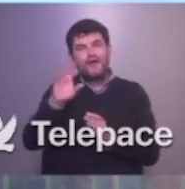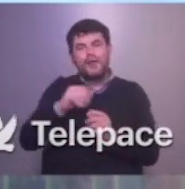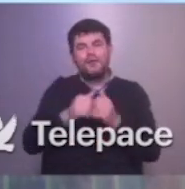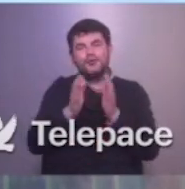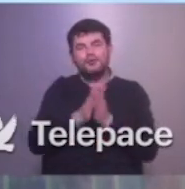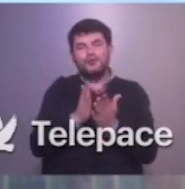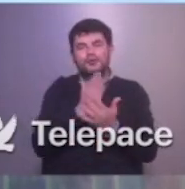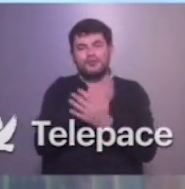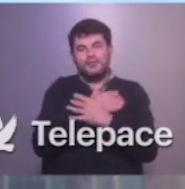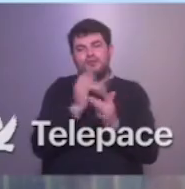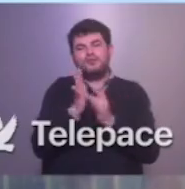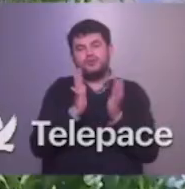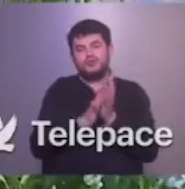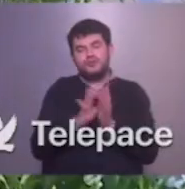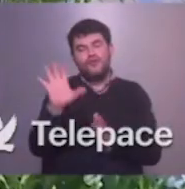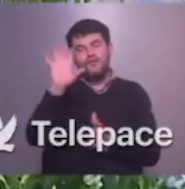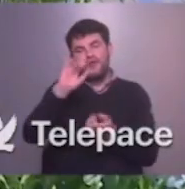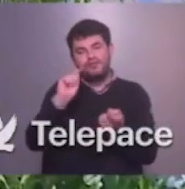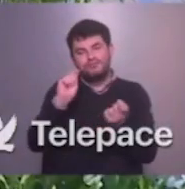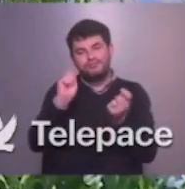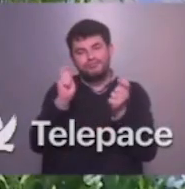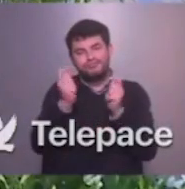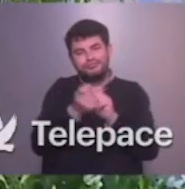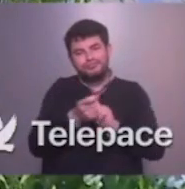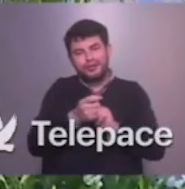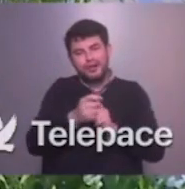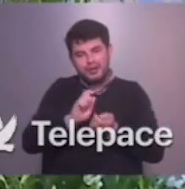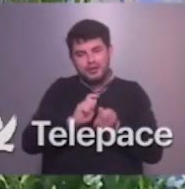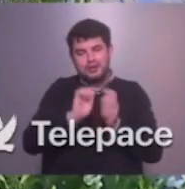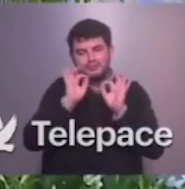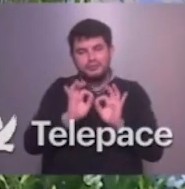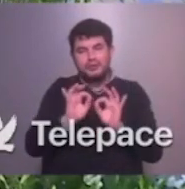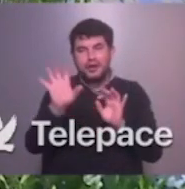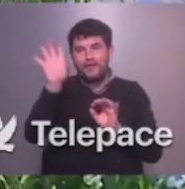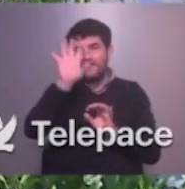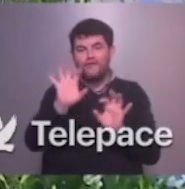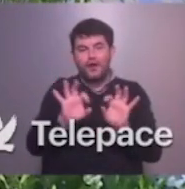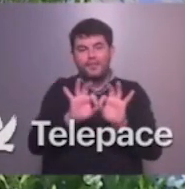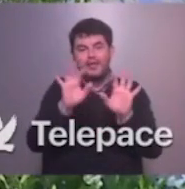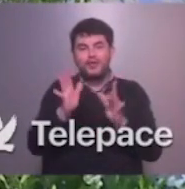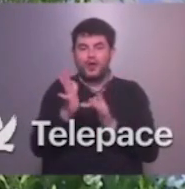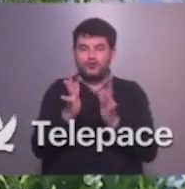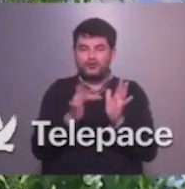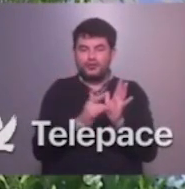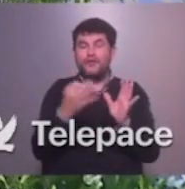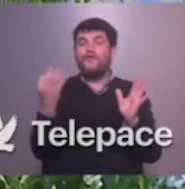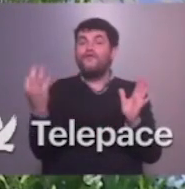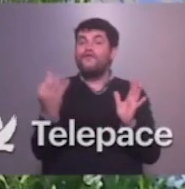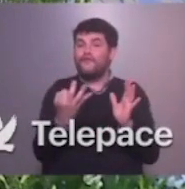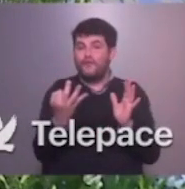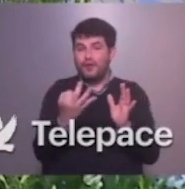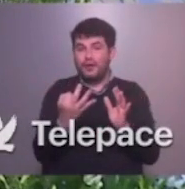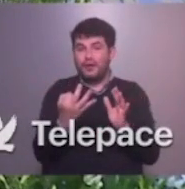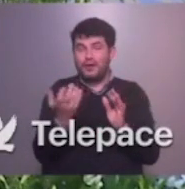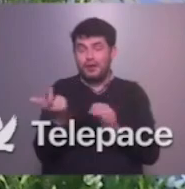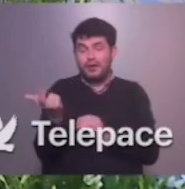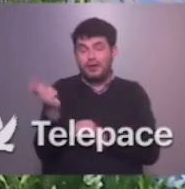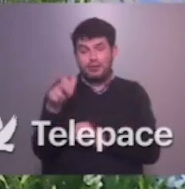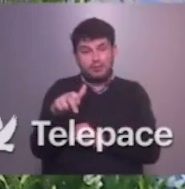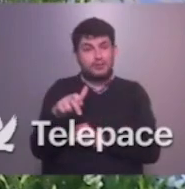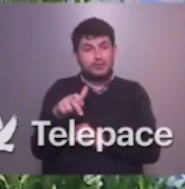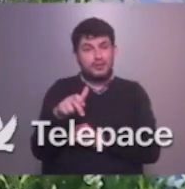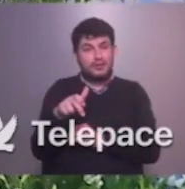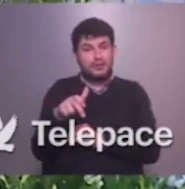os discípulos: configurados, conformados com a imagem de Nosso Senhor Jesus Cristo, o que